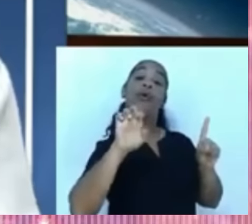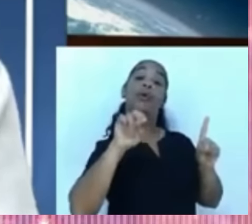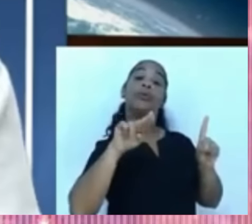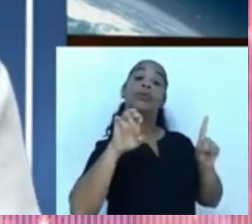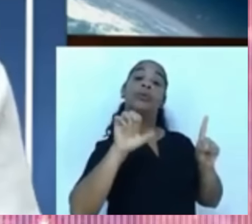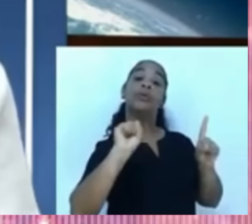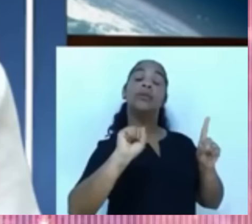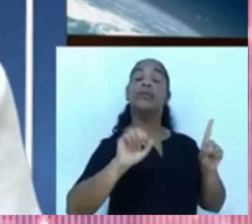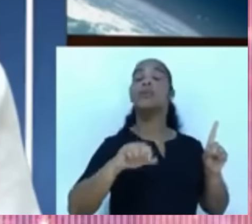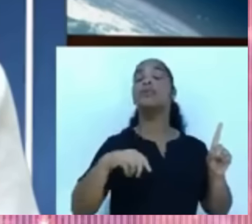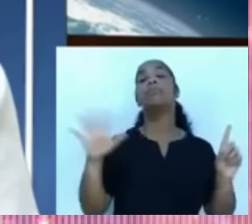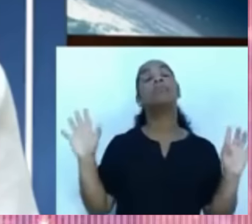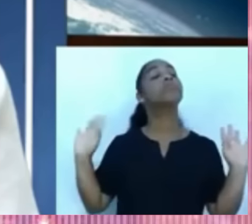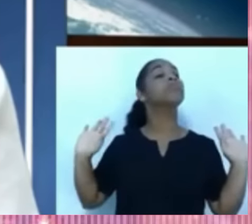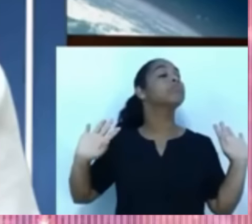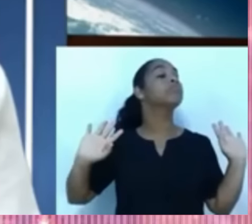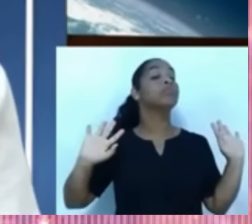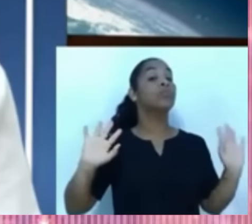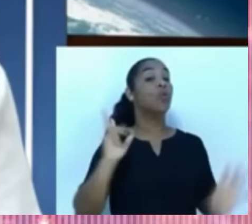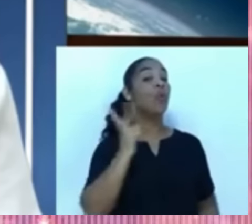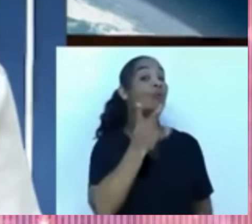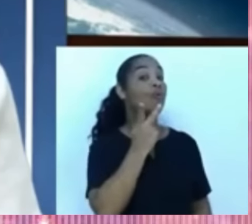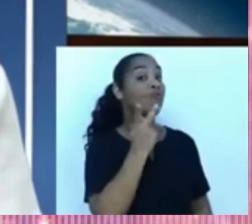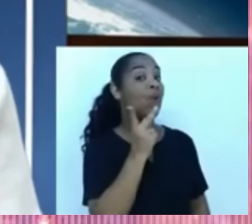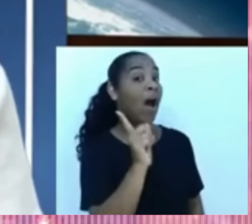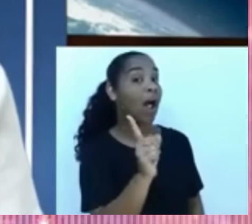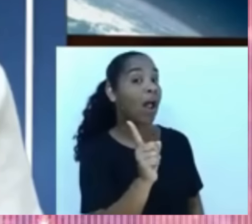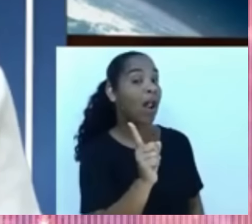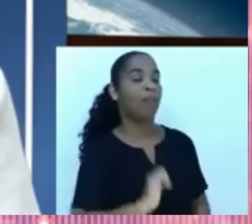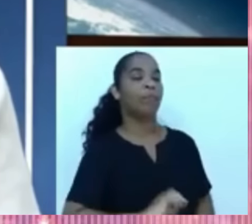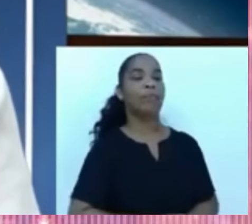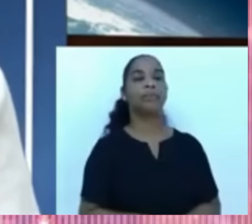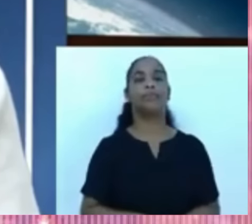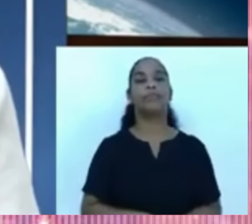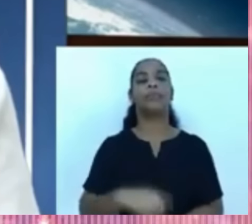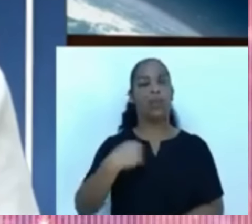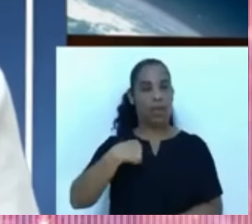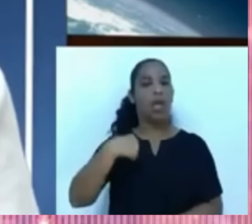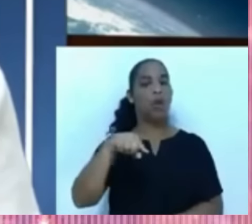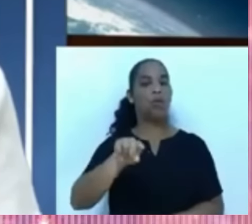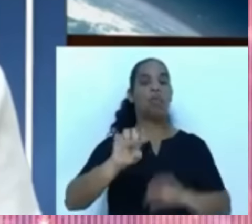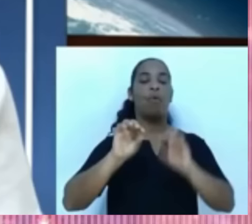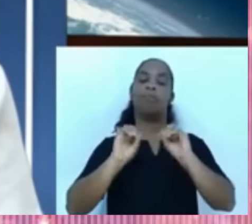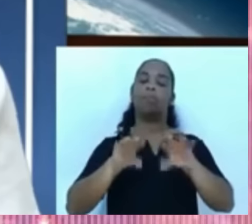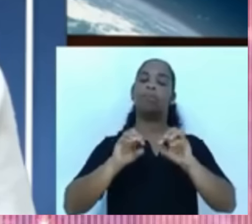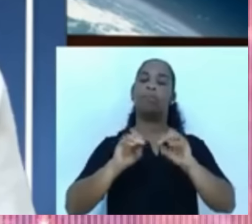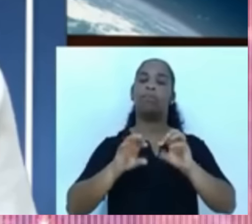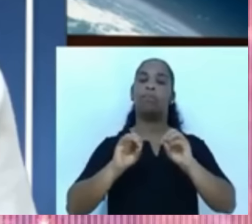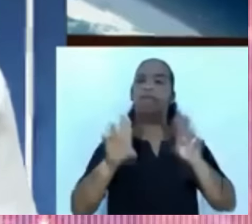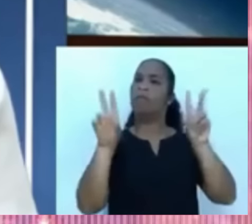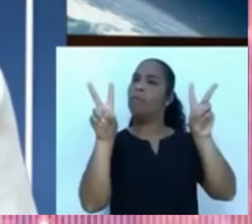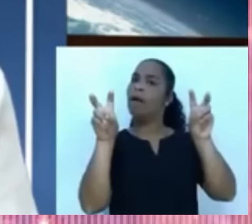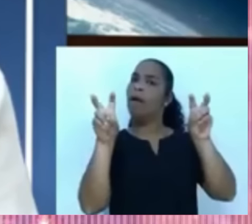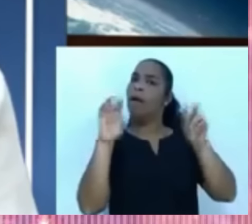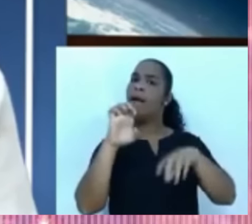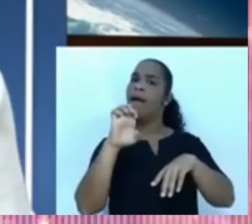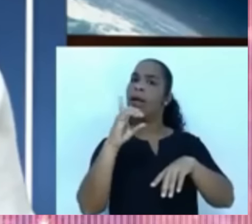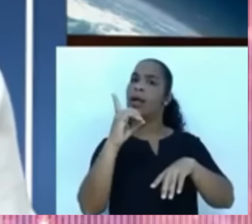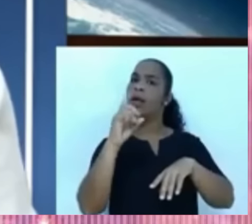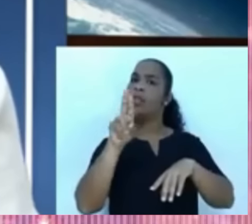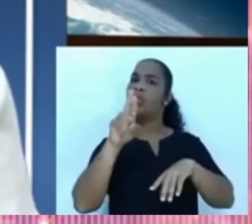auditório e disse deverei falar sobre a educação mas o melhor